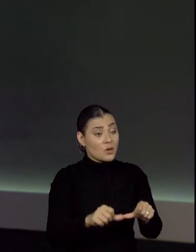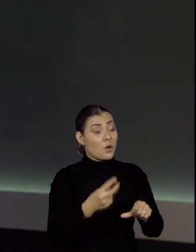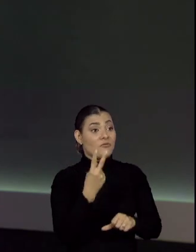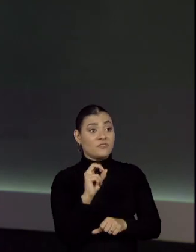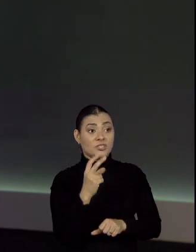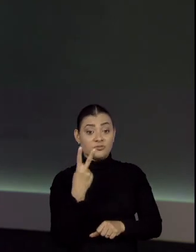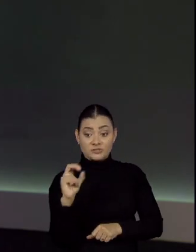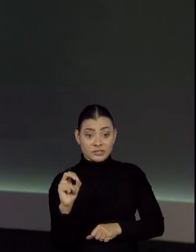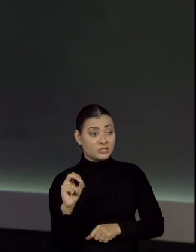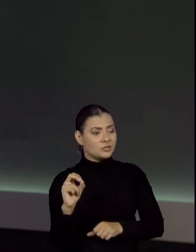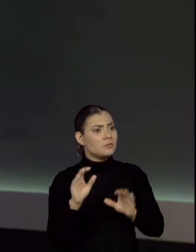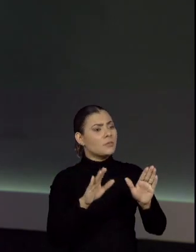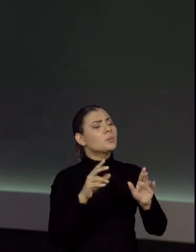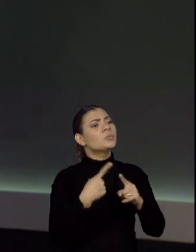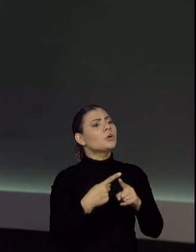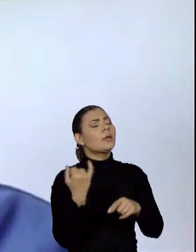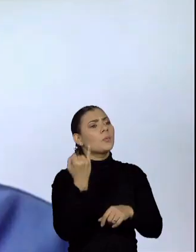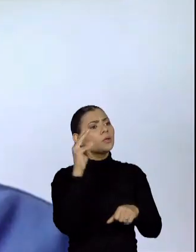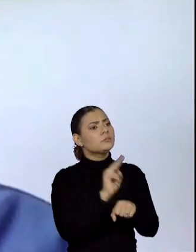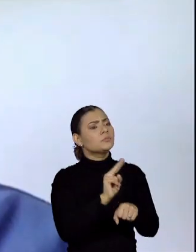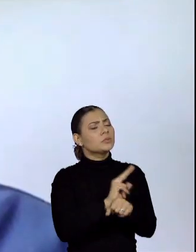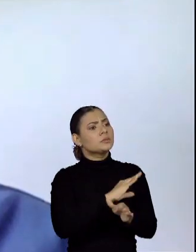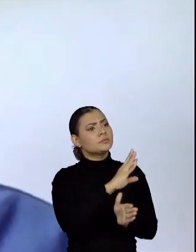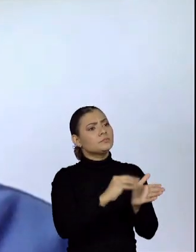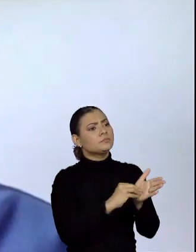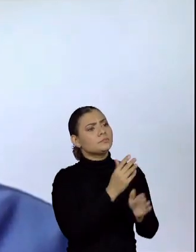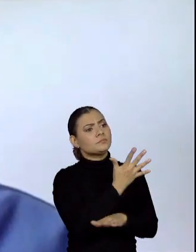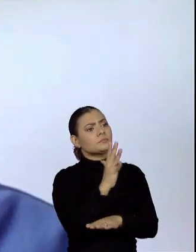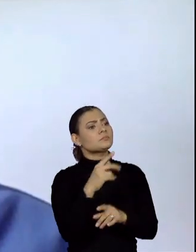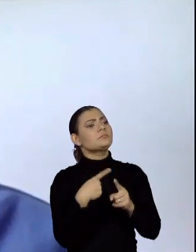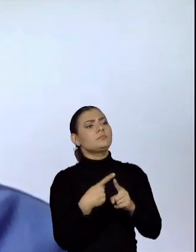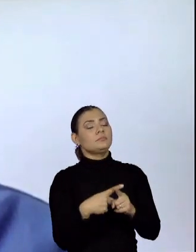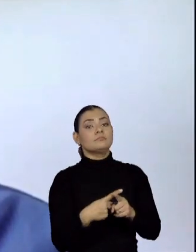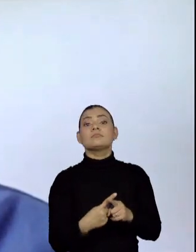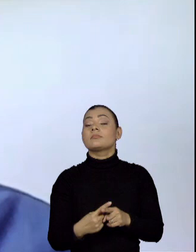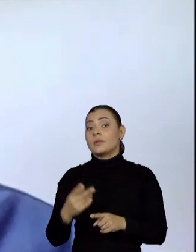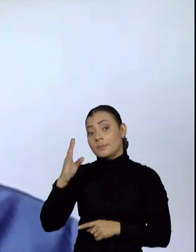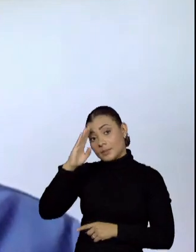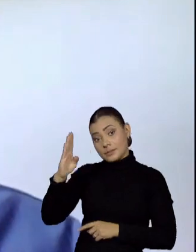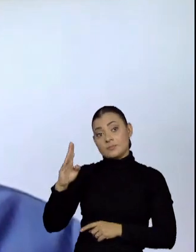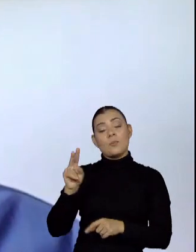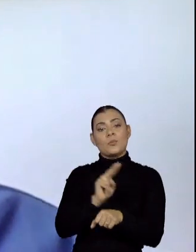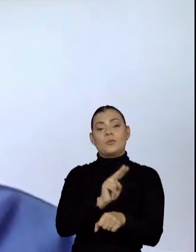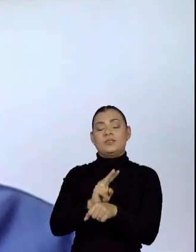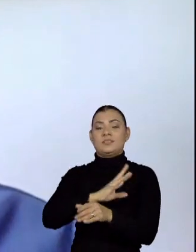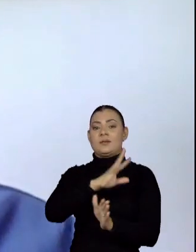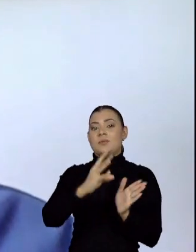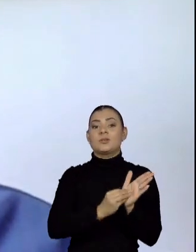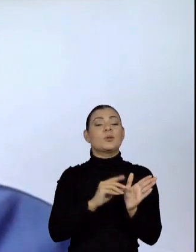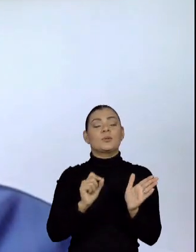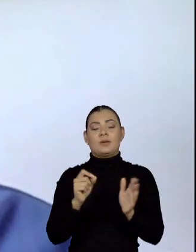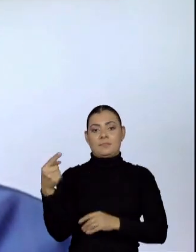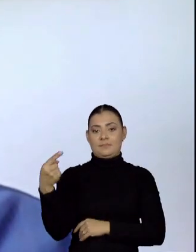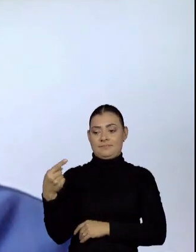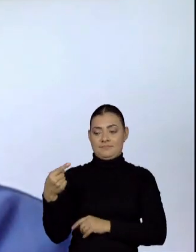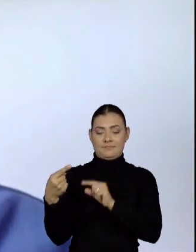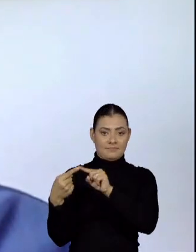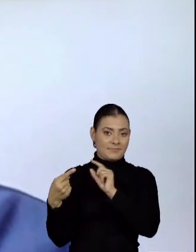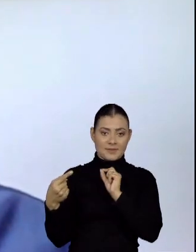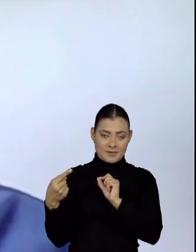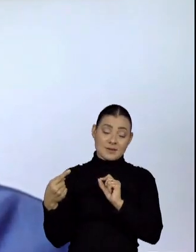que é importante preservar a floresta? Há três motivos principais para preservar a Amazônia. O primeiro, naturalmente,